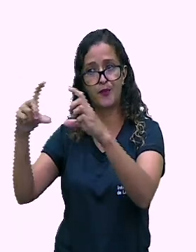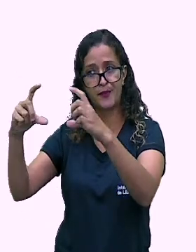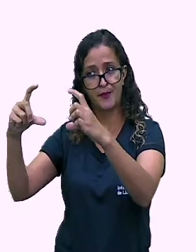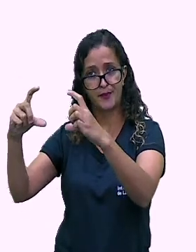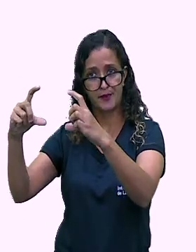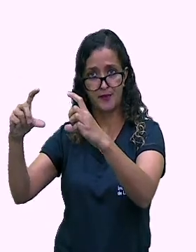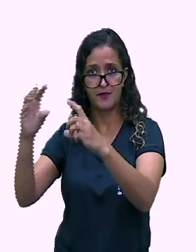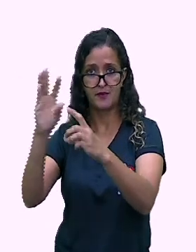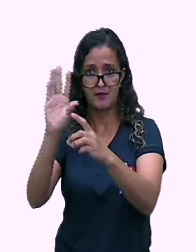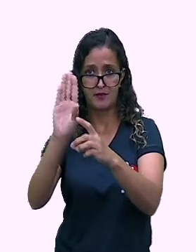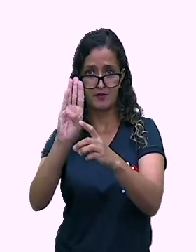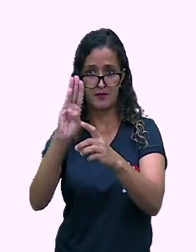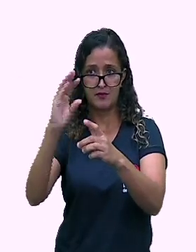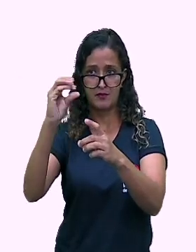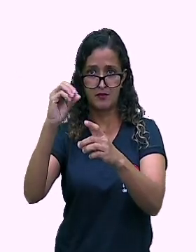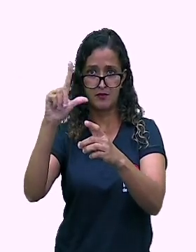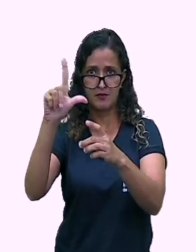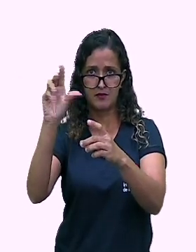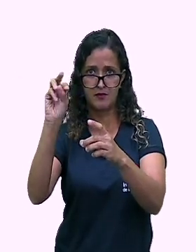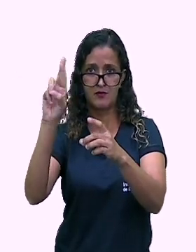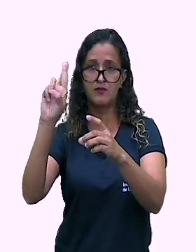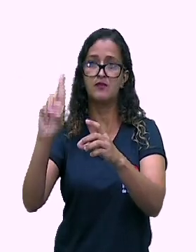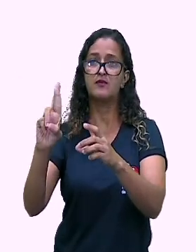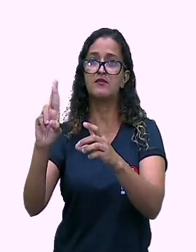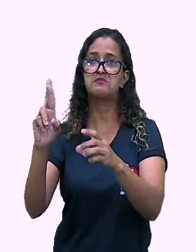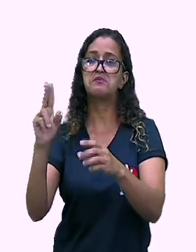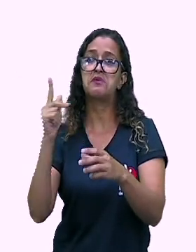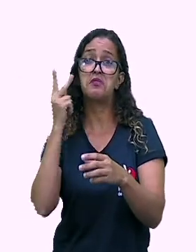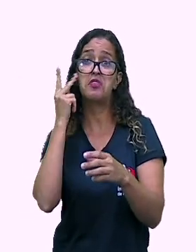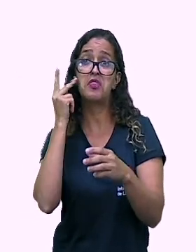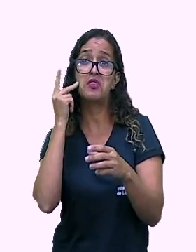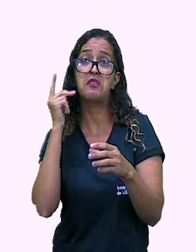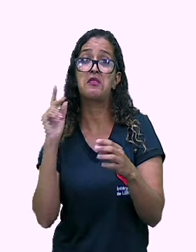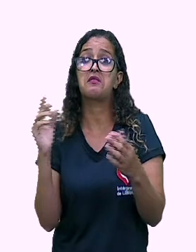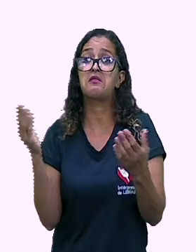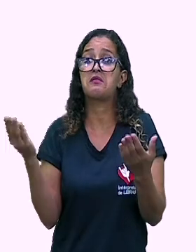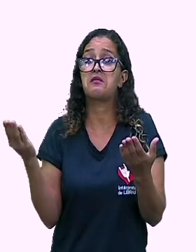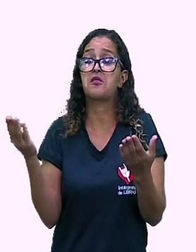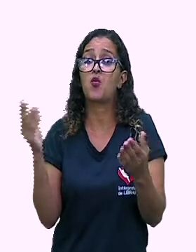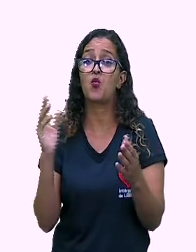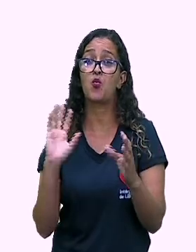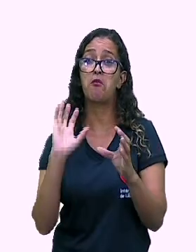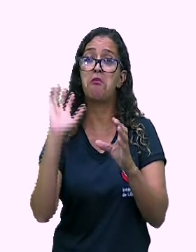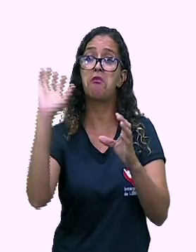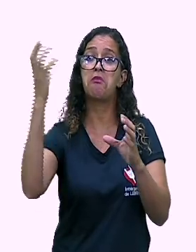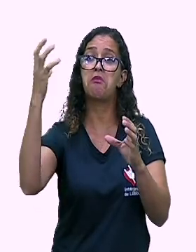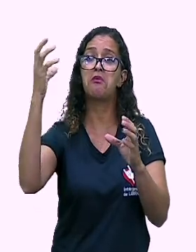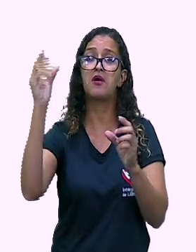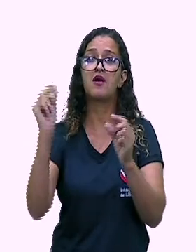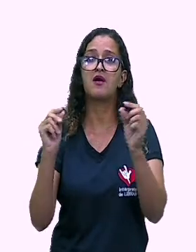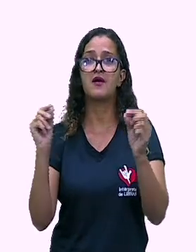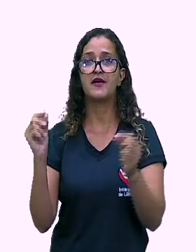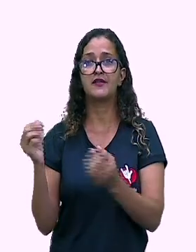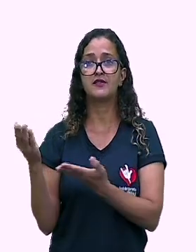uma transformação natural, reversível ou irreversível. Se